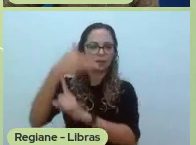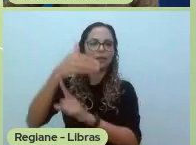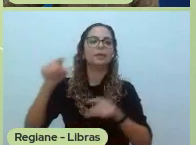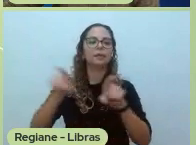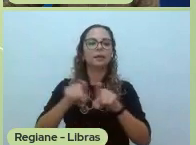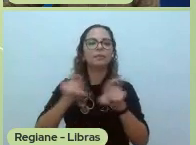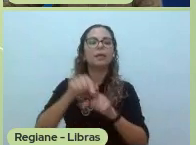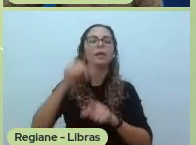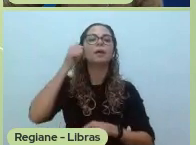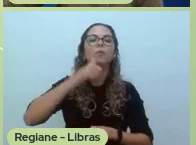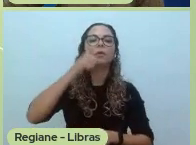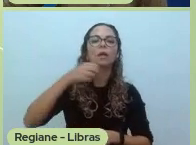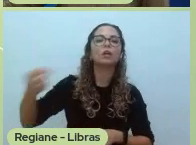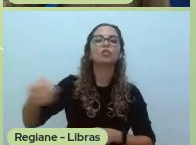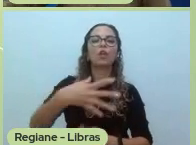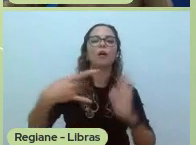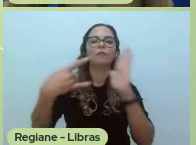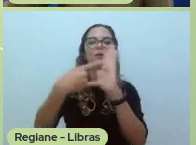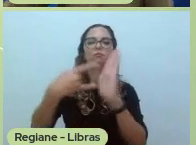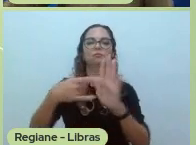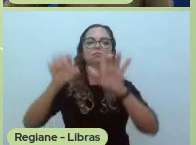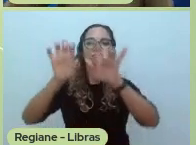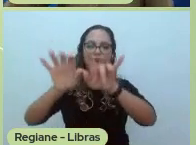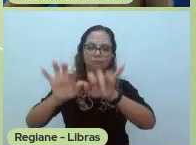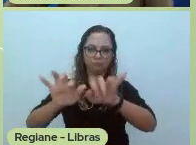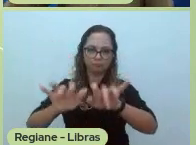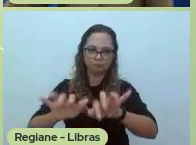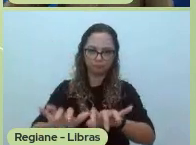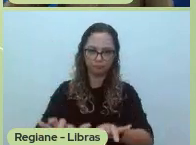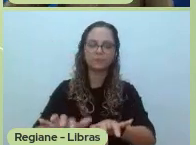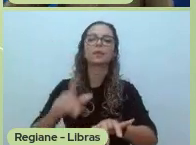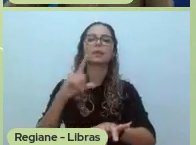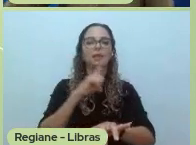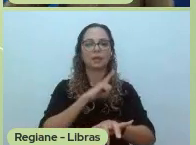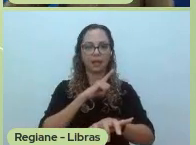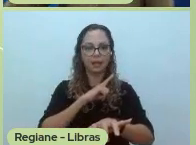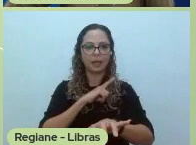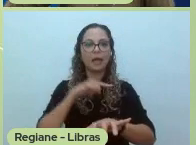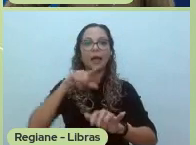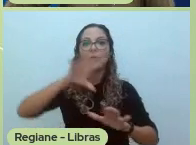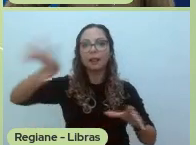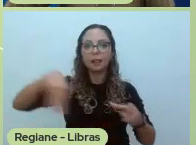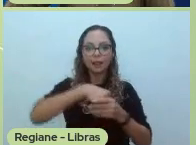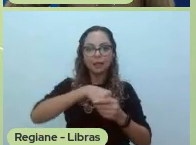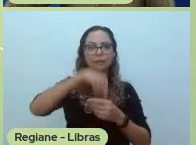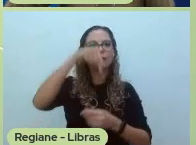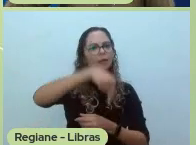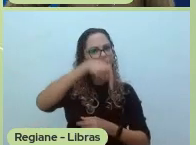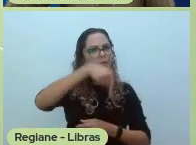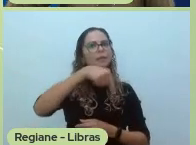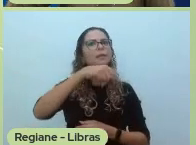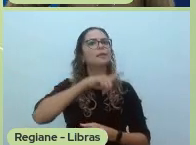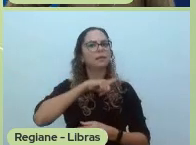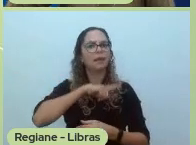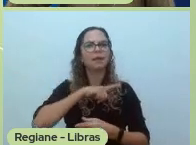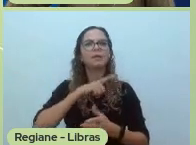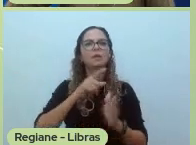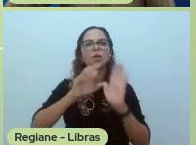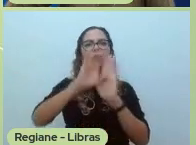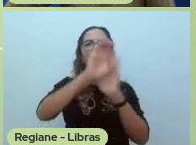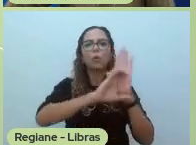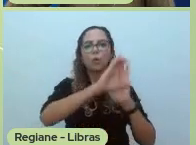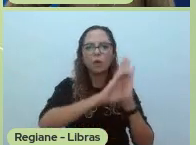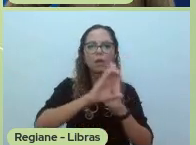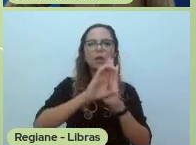desenvolvedoras aqui dentro. Ela faz todo um sistema de atração e de currículos às